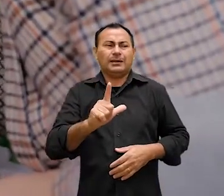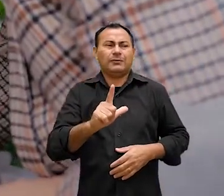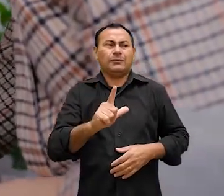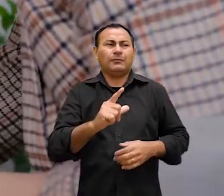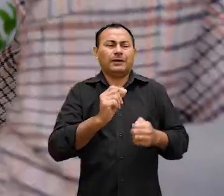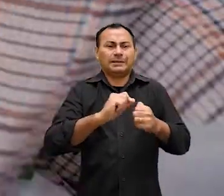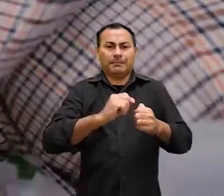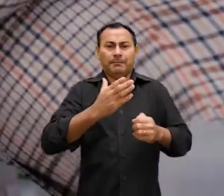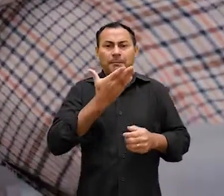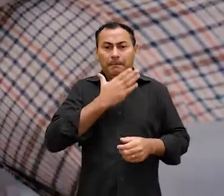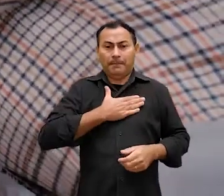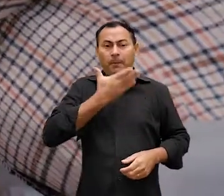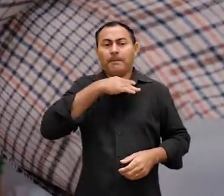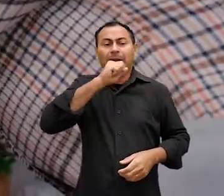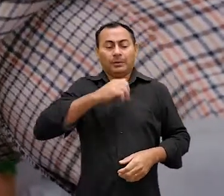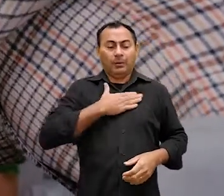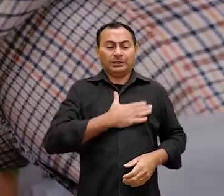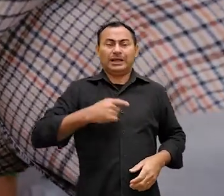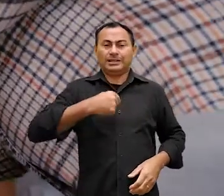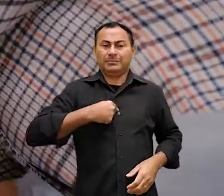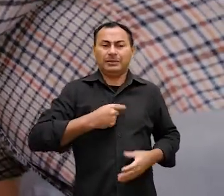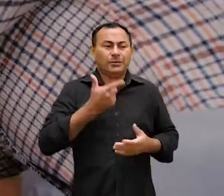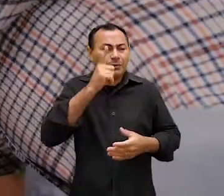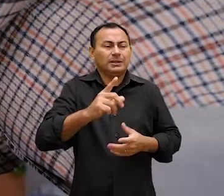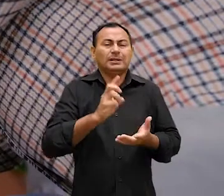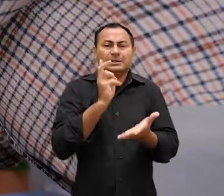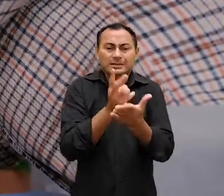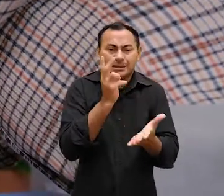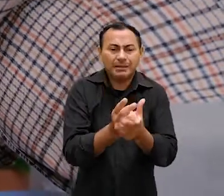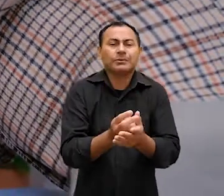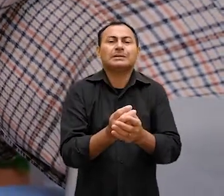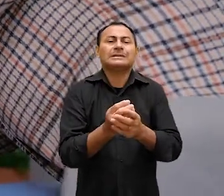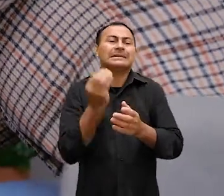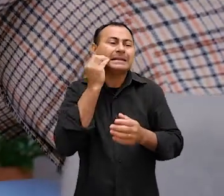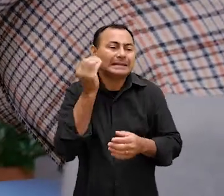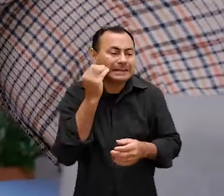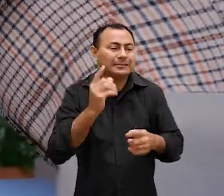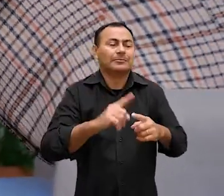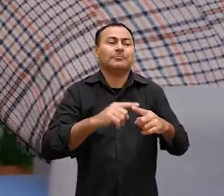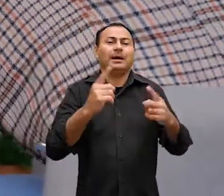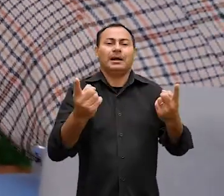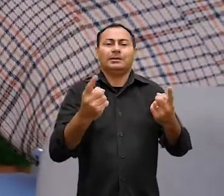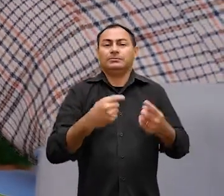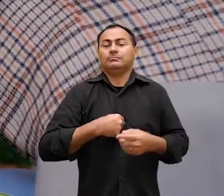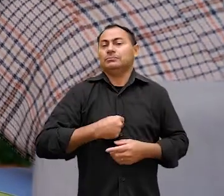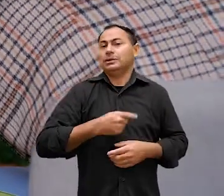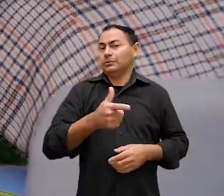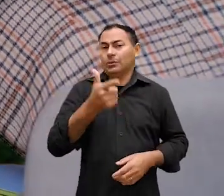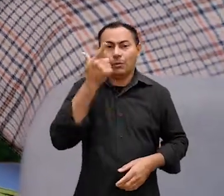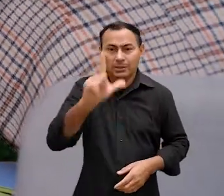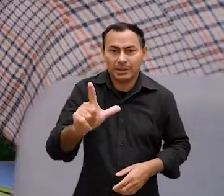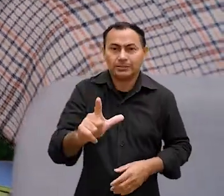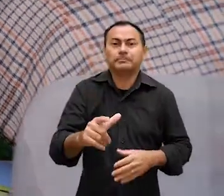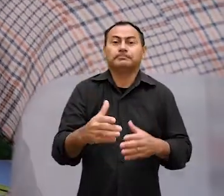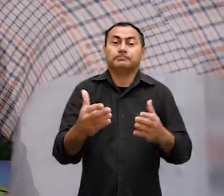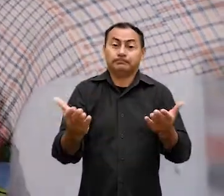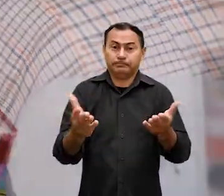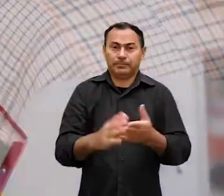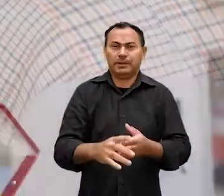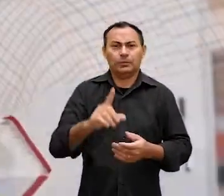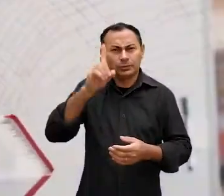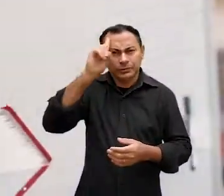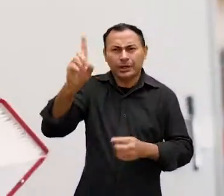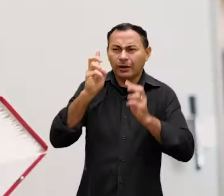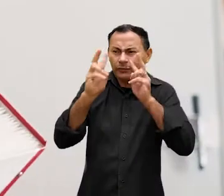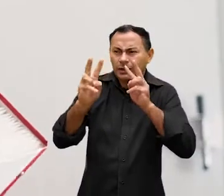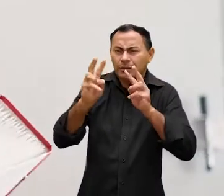não tem nada que eu faça que o agrade, sempre estou tentando agradá-lo, mas eu não consigo. Uma vez ouvi